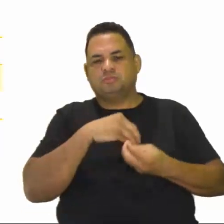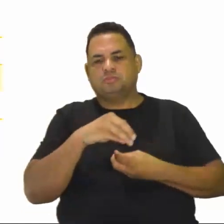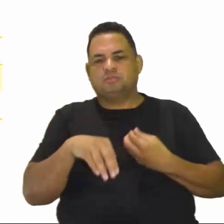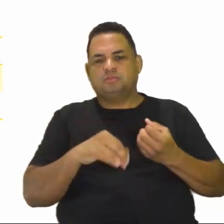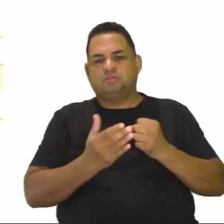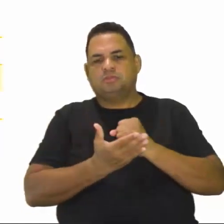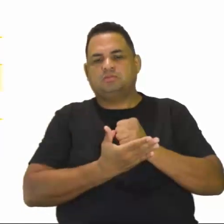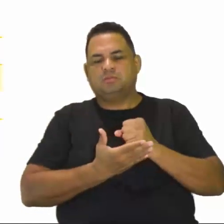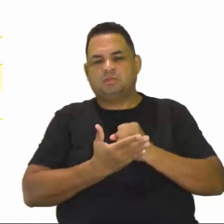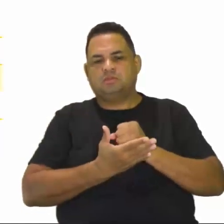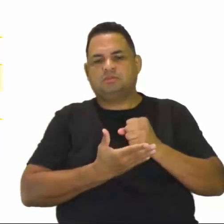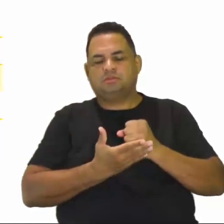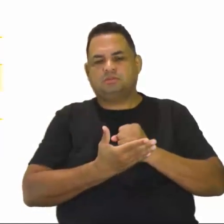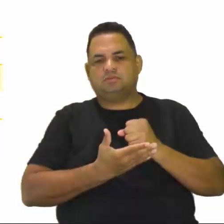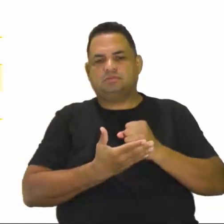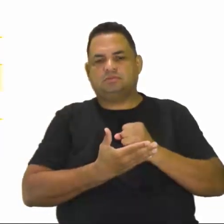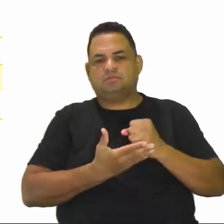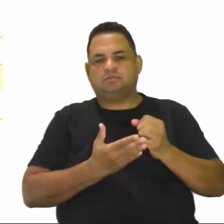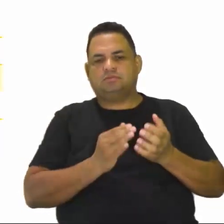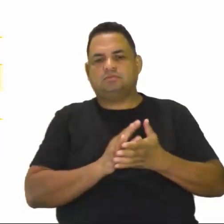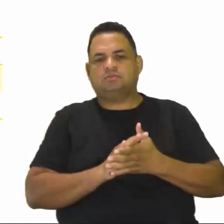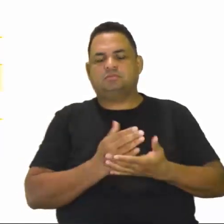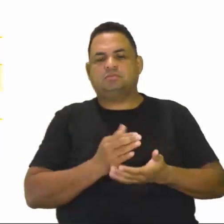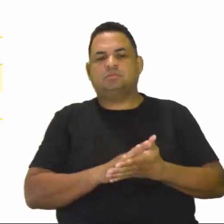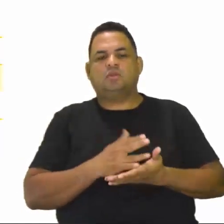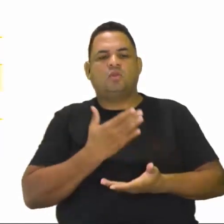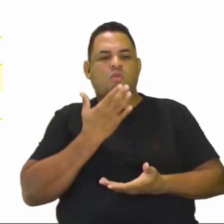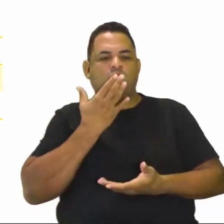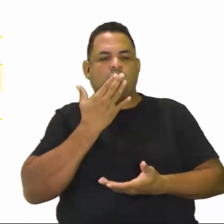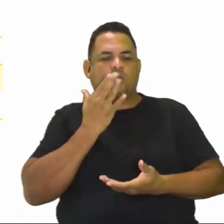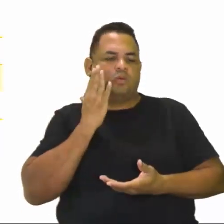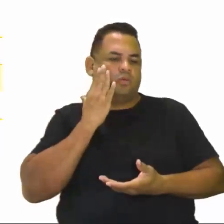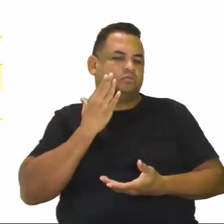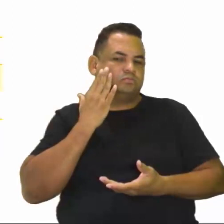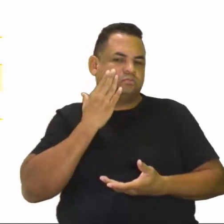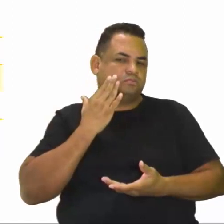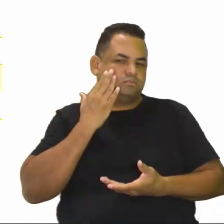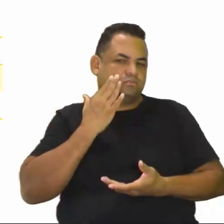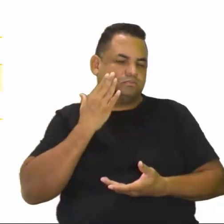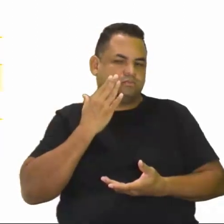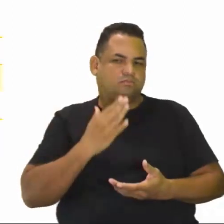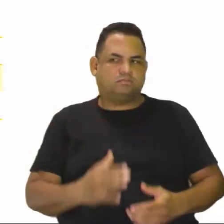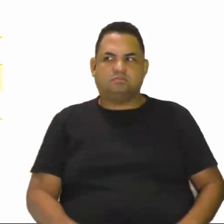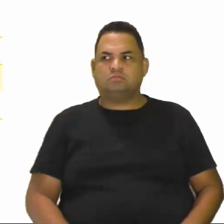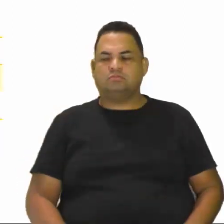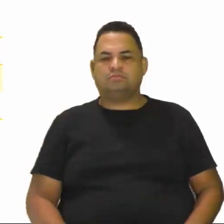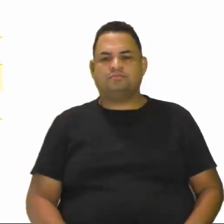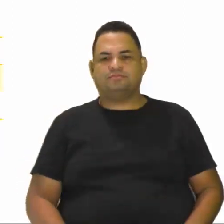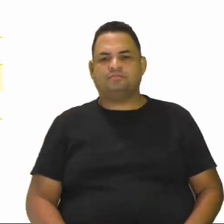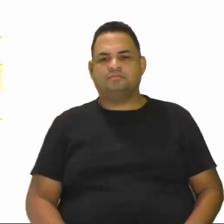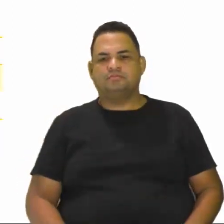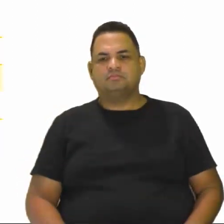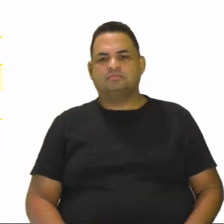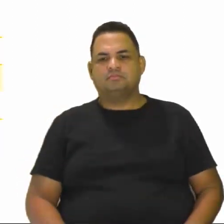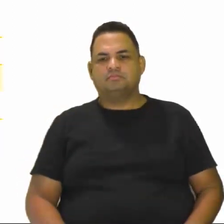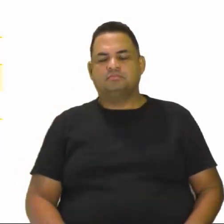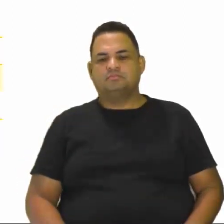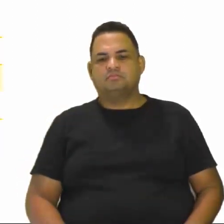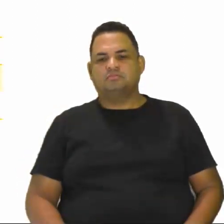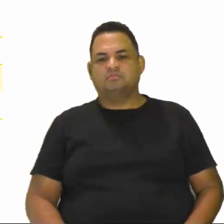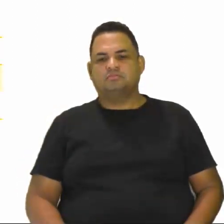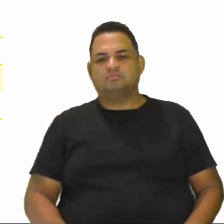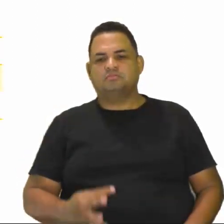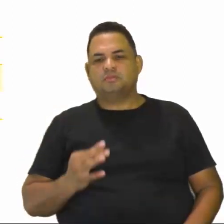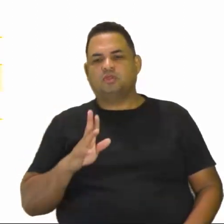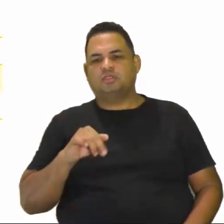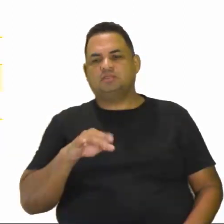chamamos de básico, ou seja, com uma base, ela vai apresentar a coloração rósea. Já o ternassol, que é um outro